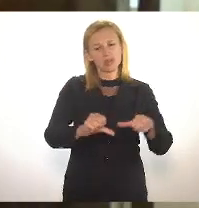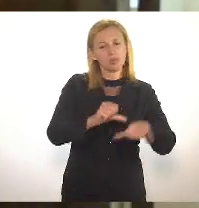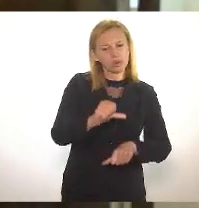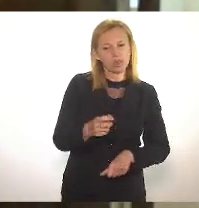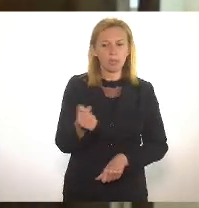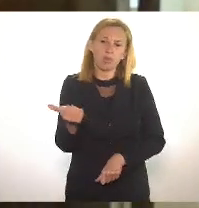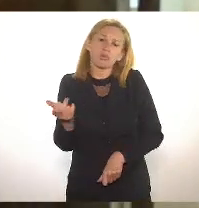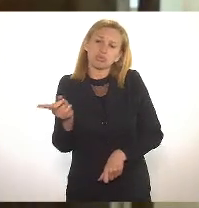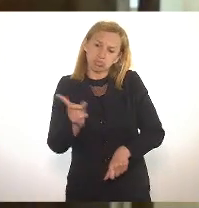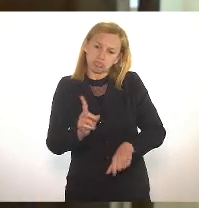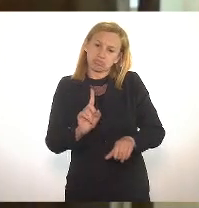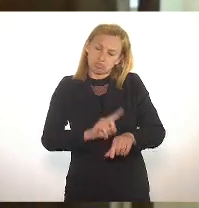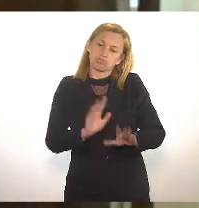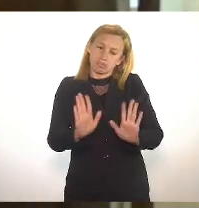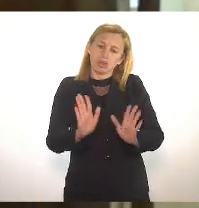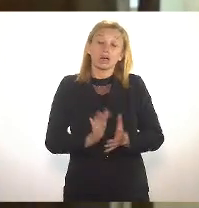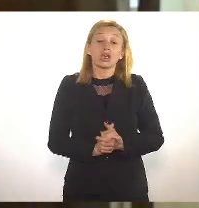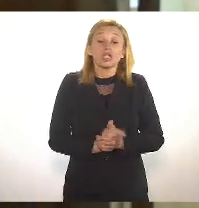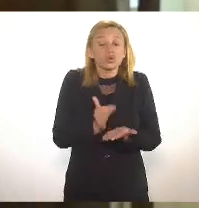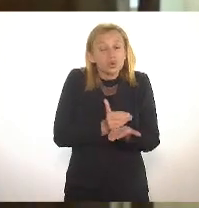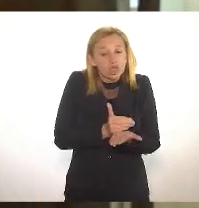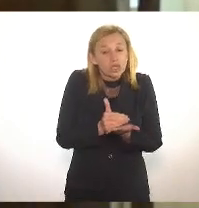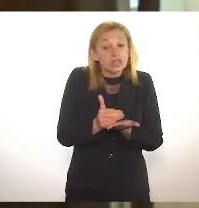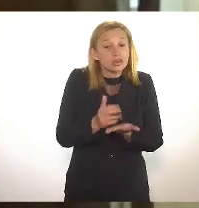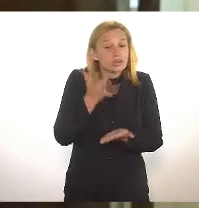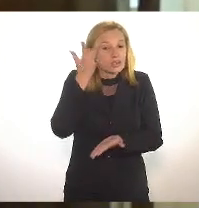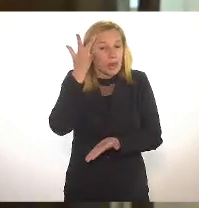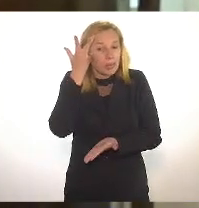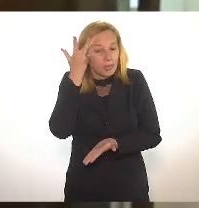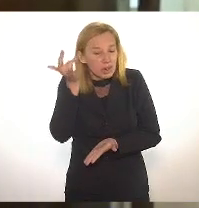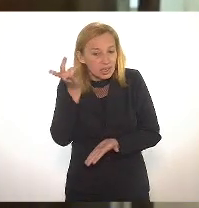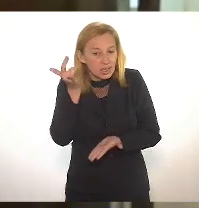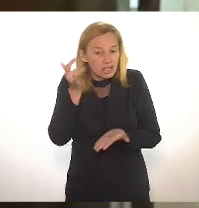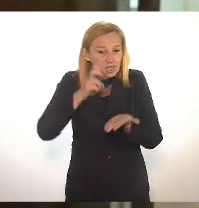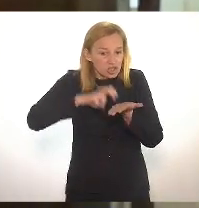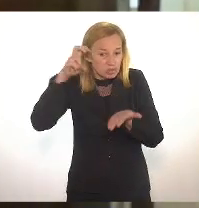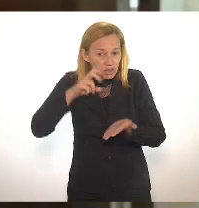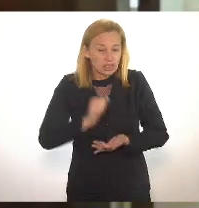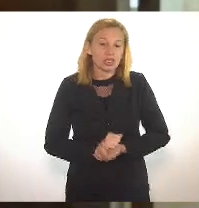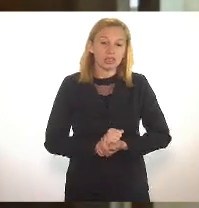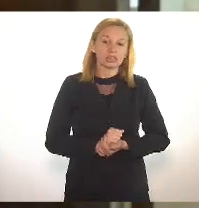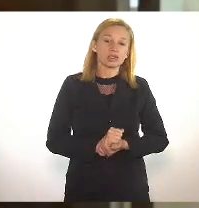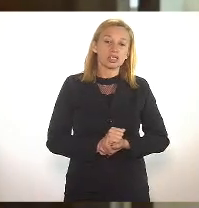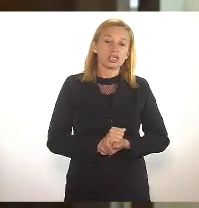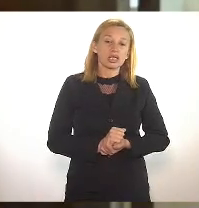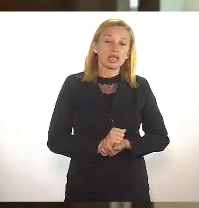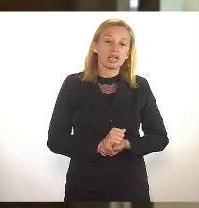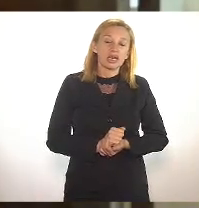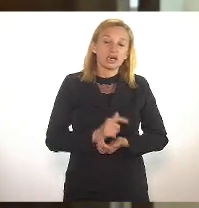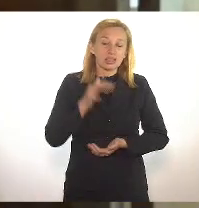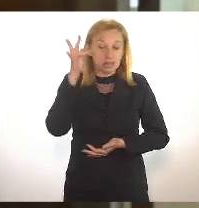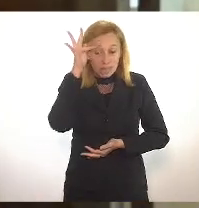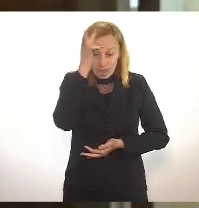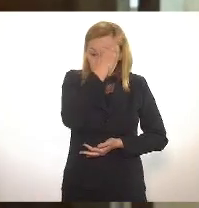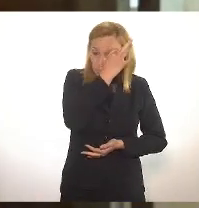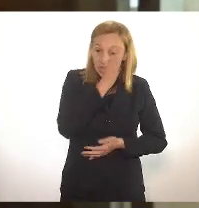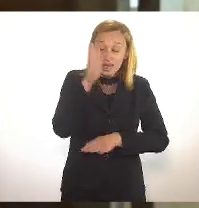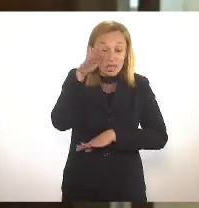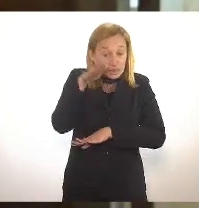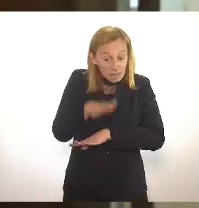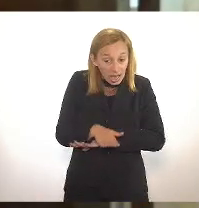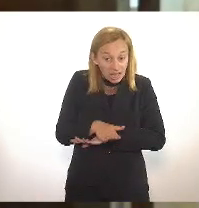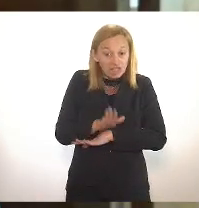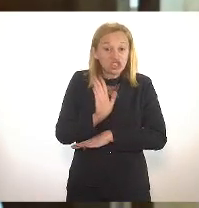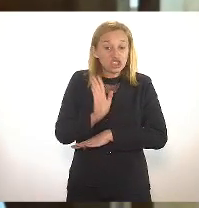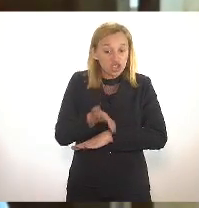pouco. No início da manhã, ela era tendente ao Trump, e no início da tarde já